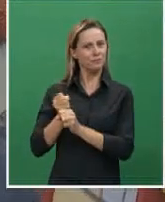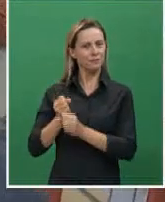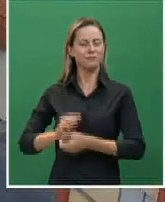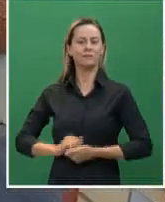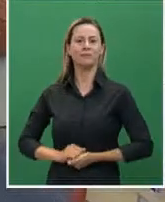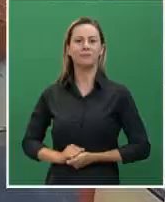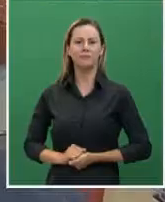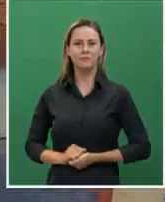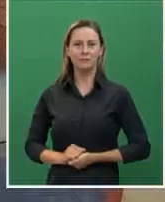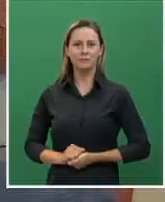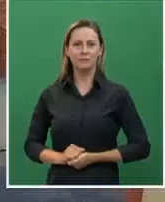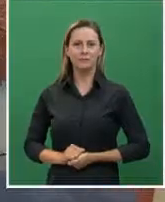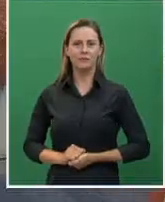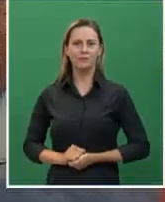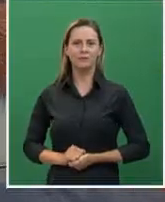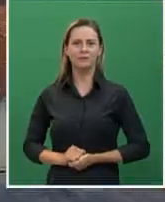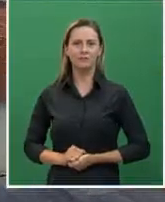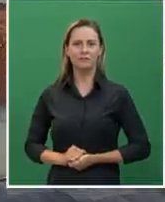a